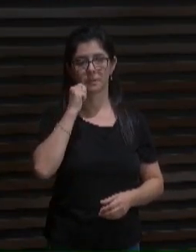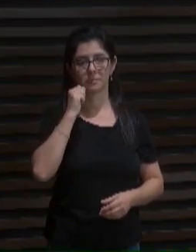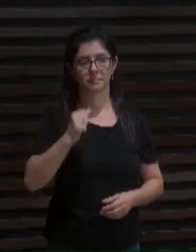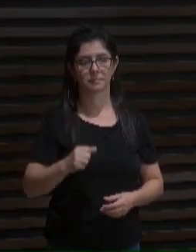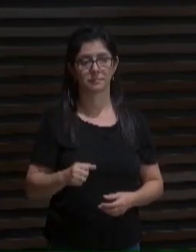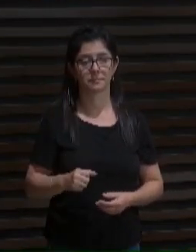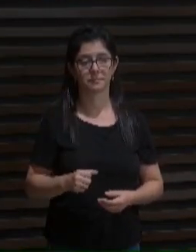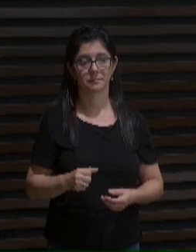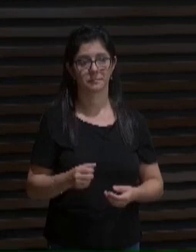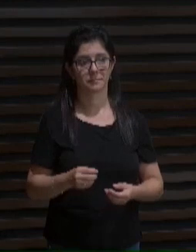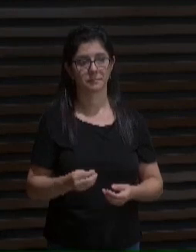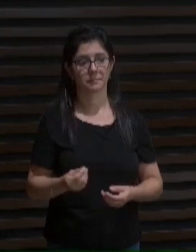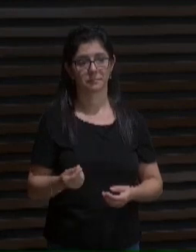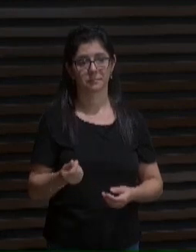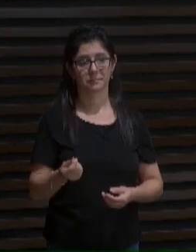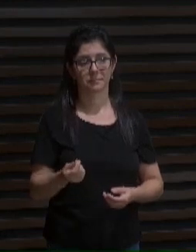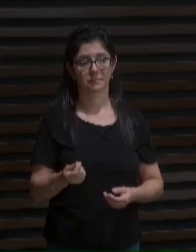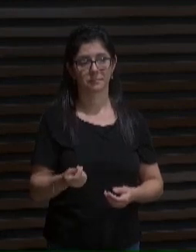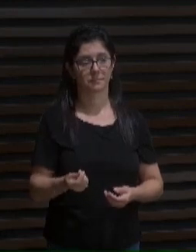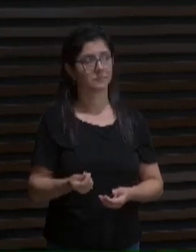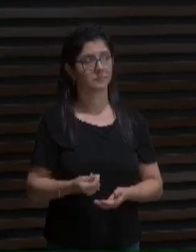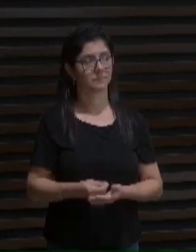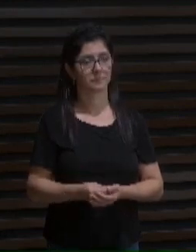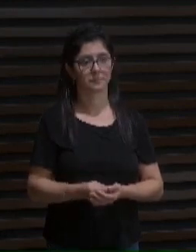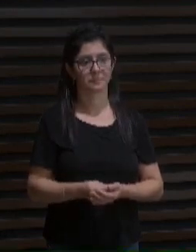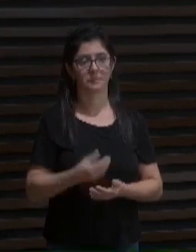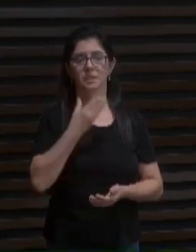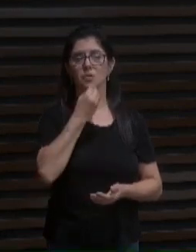dá um recibozinho e ele sai